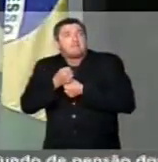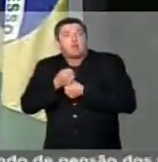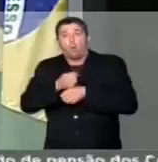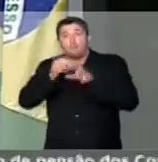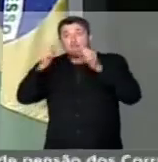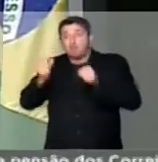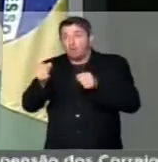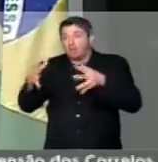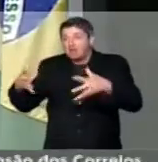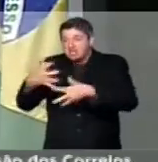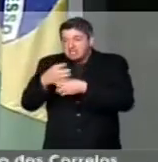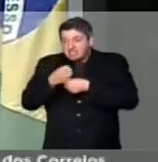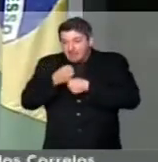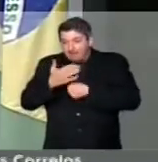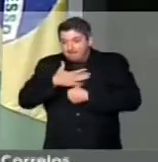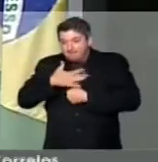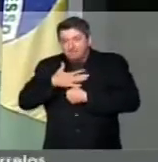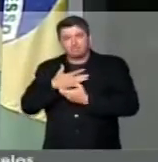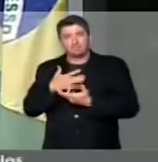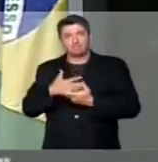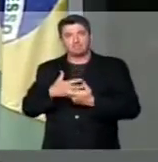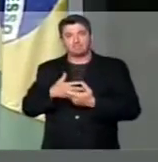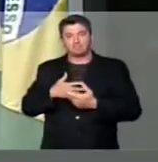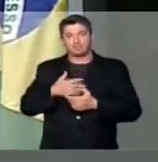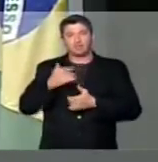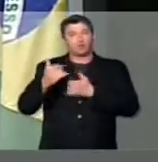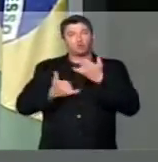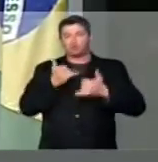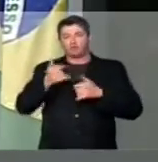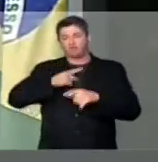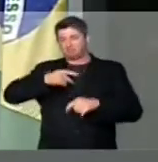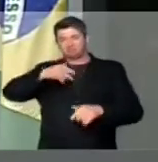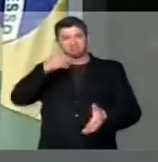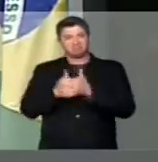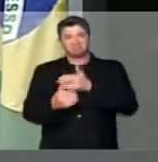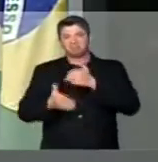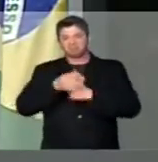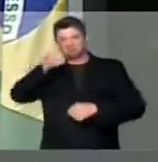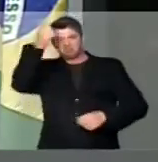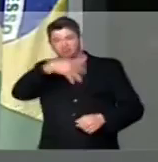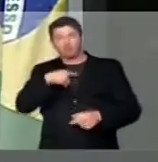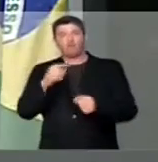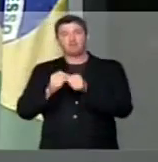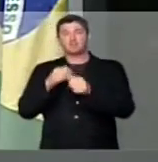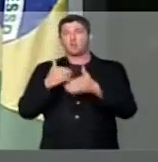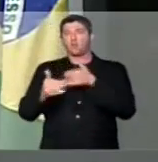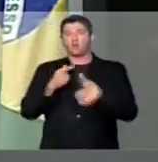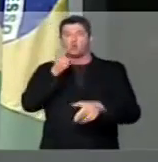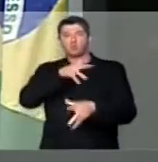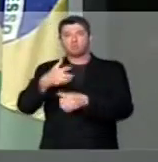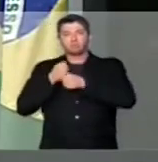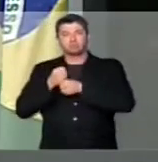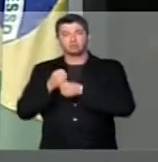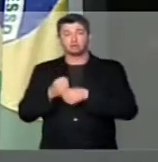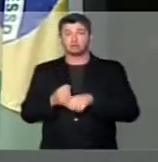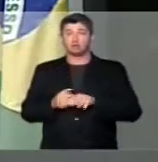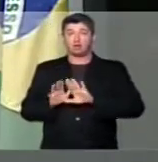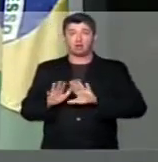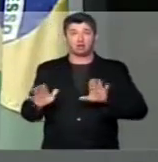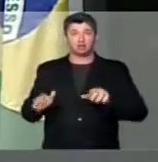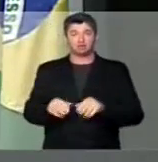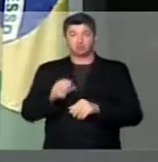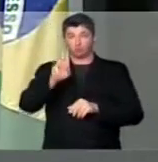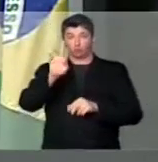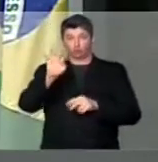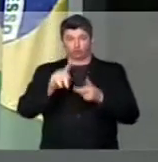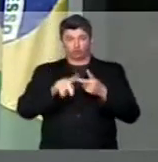apego autoritário que vai para o jogo do vale tudo para se manter no poder. É assim. Com a